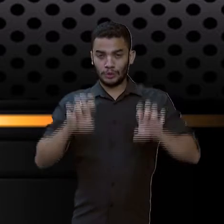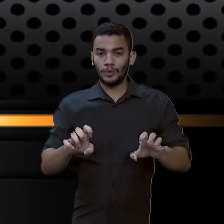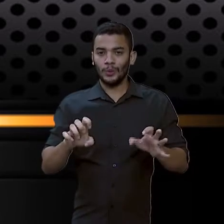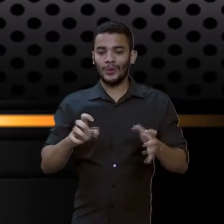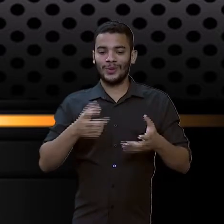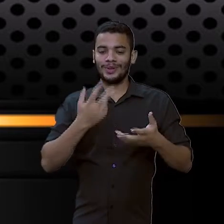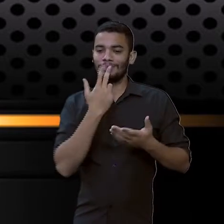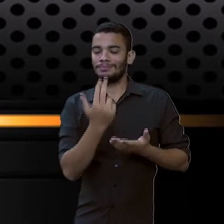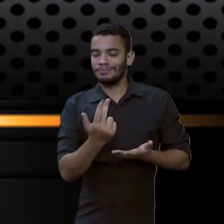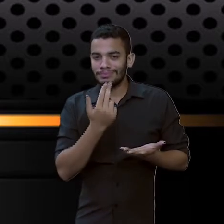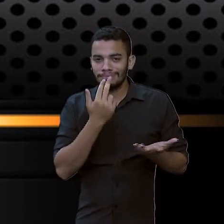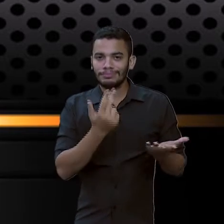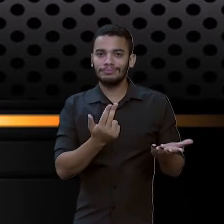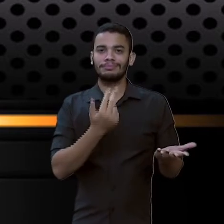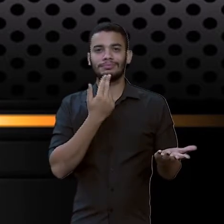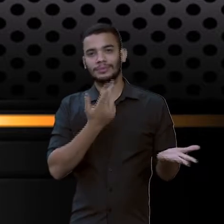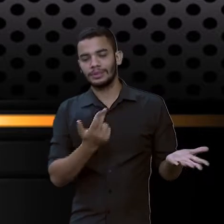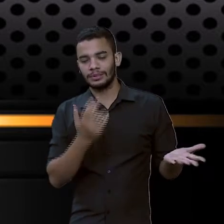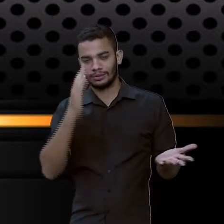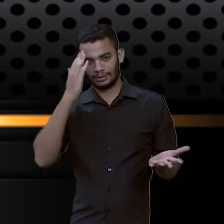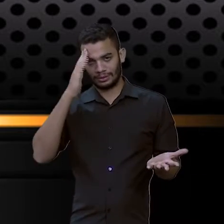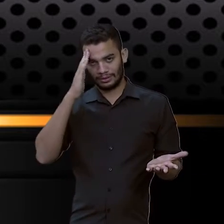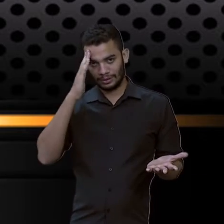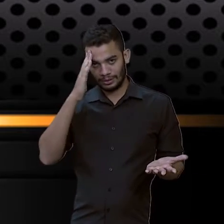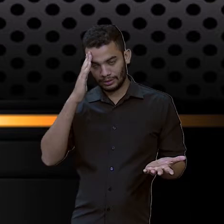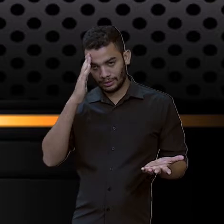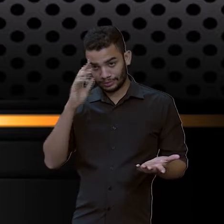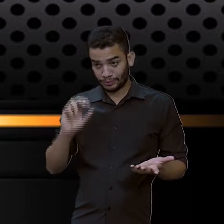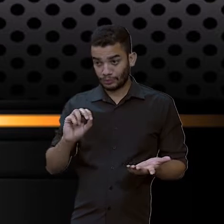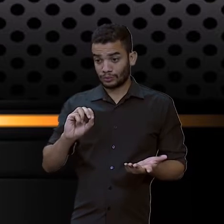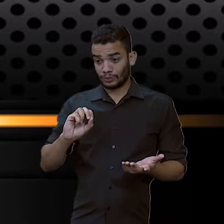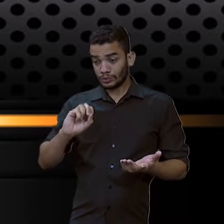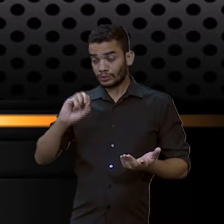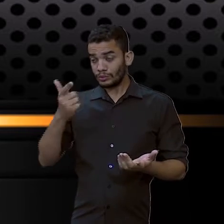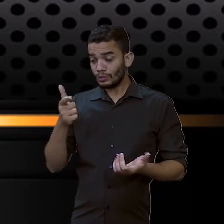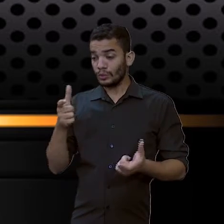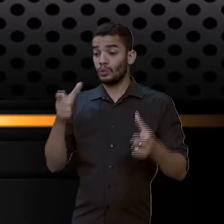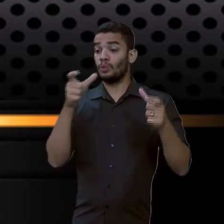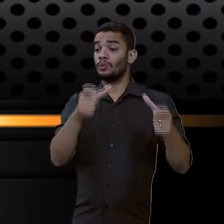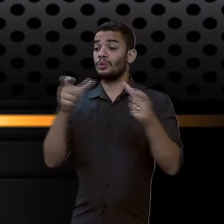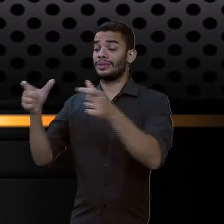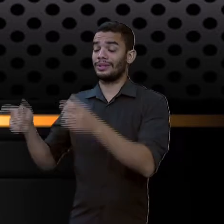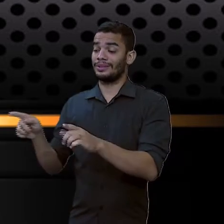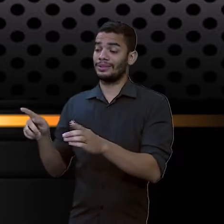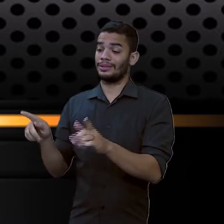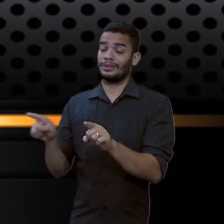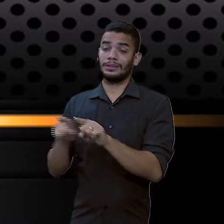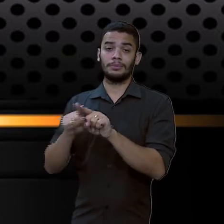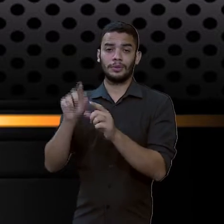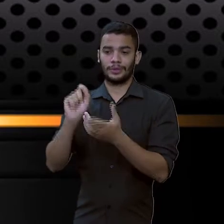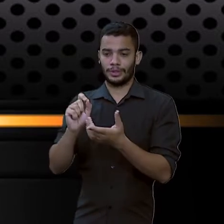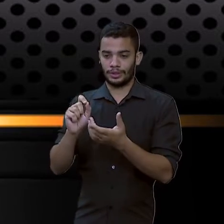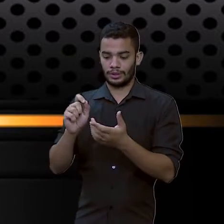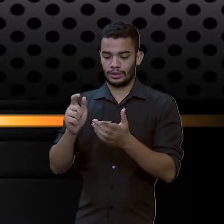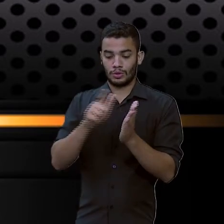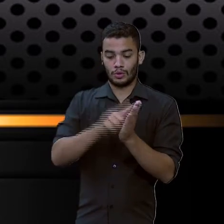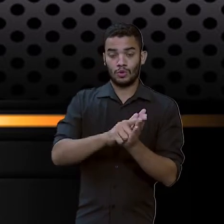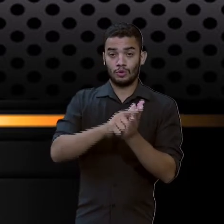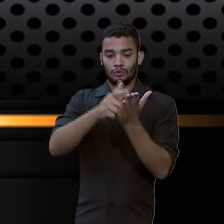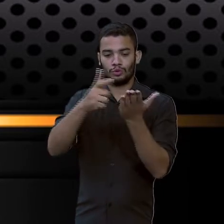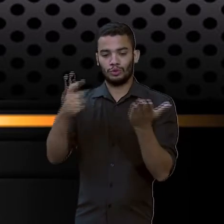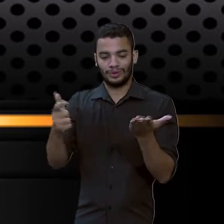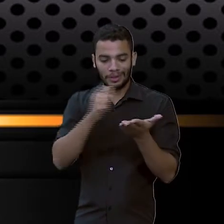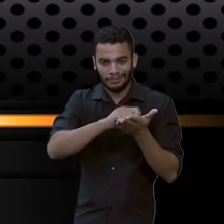palavras. A linguagem formal foi exemplificada por um telejornal, mas ela também acontece em discursos